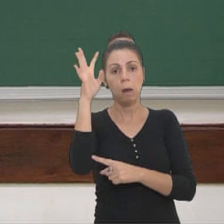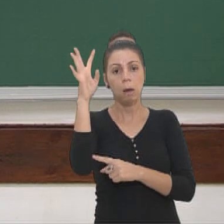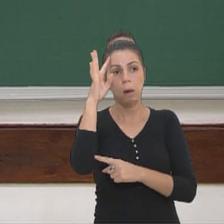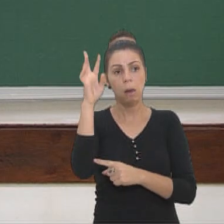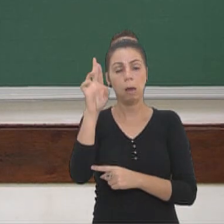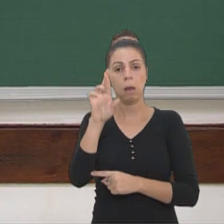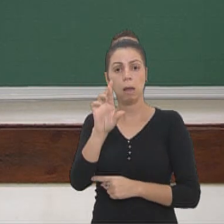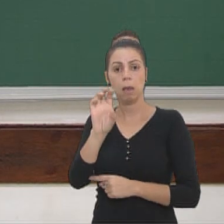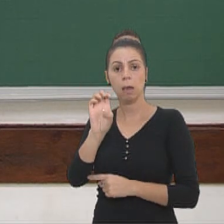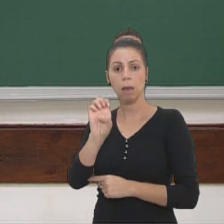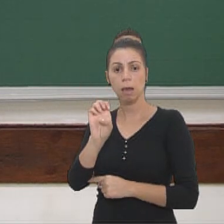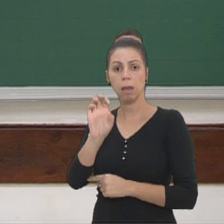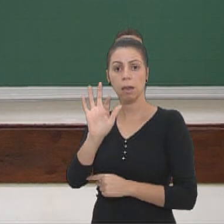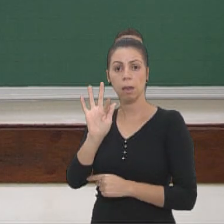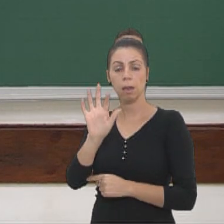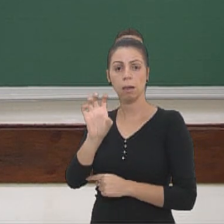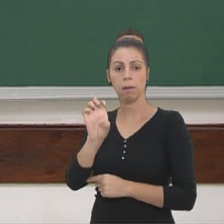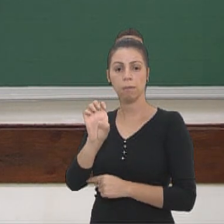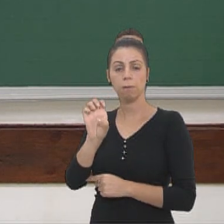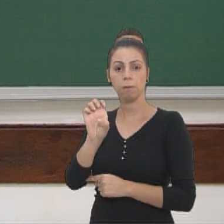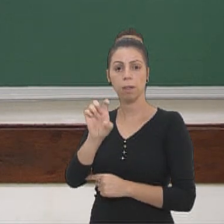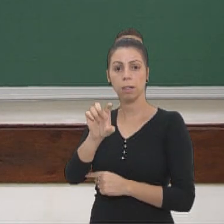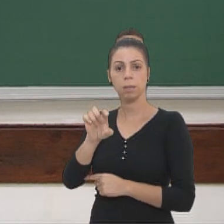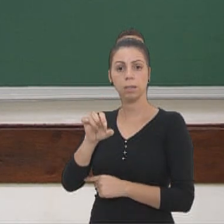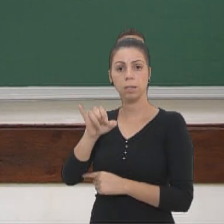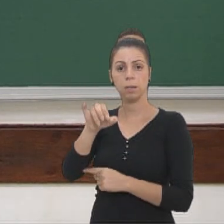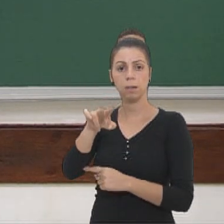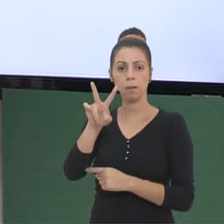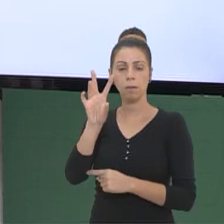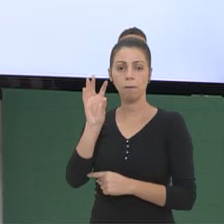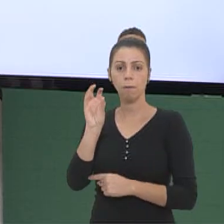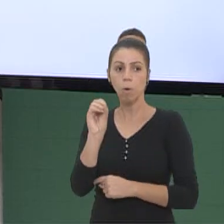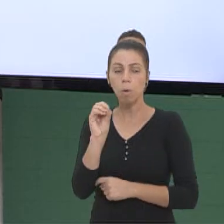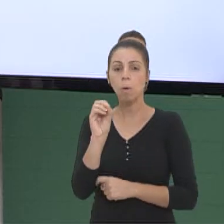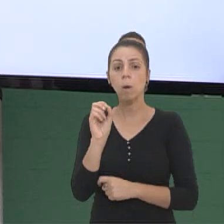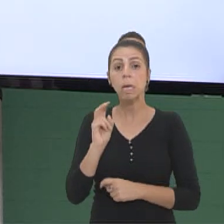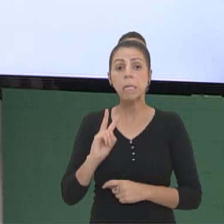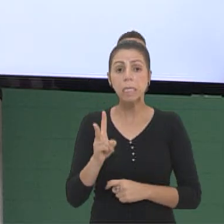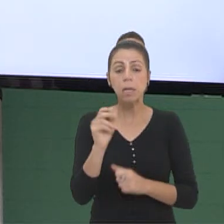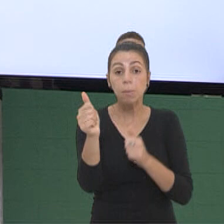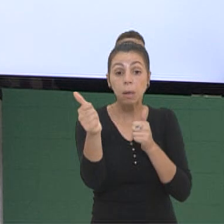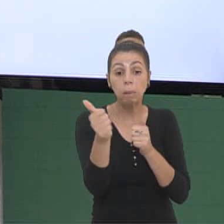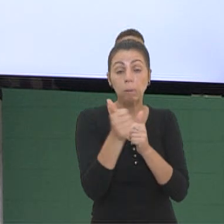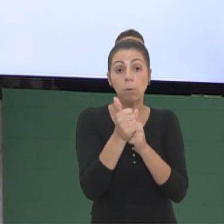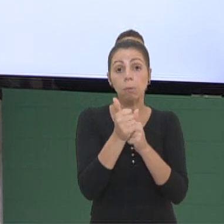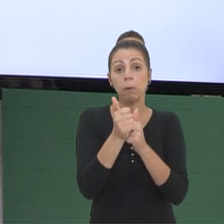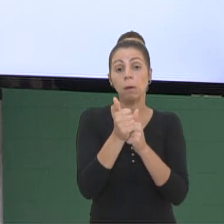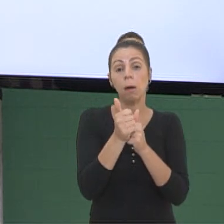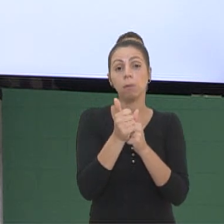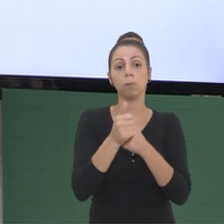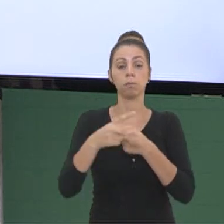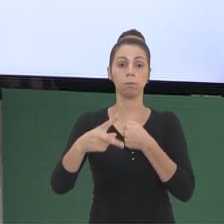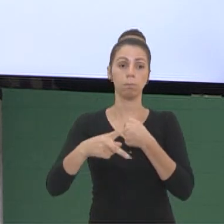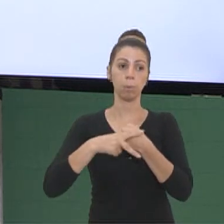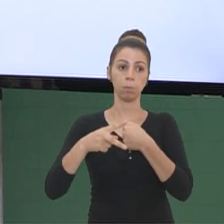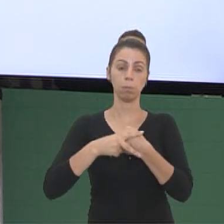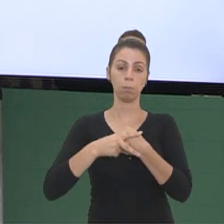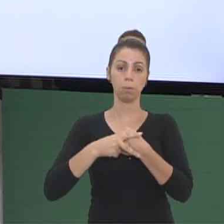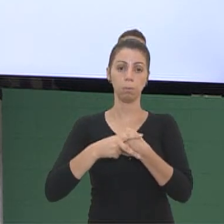virão acompanhados deste pronome, desta partícula pronominal se, que